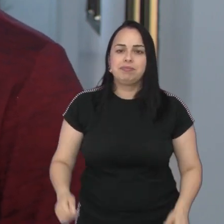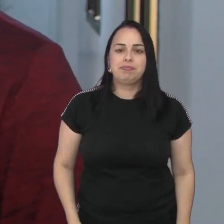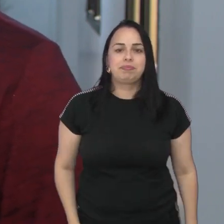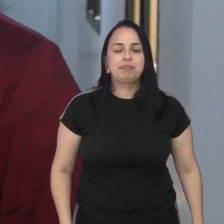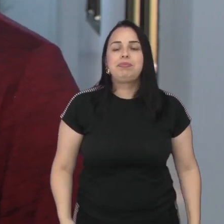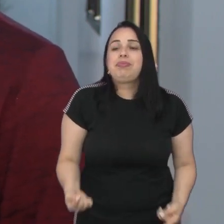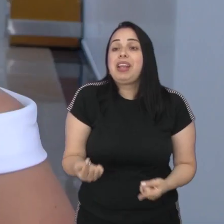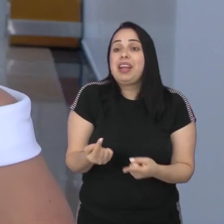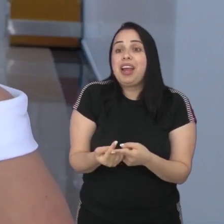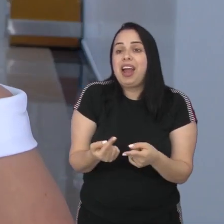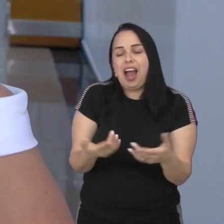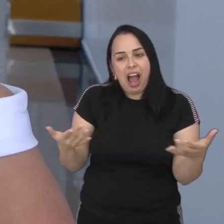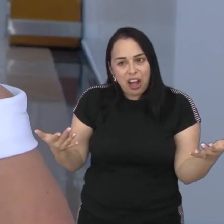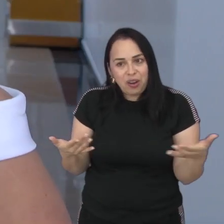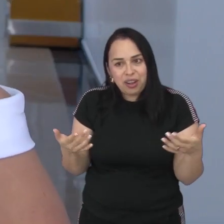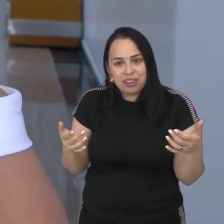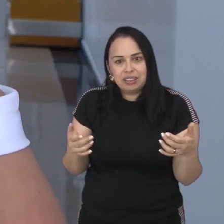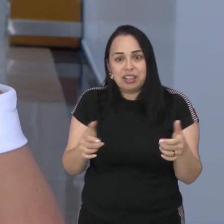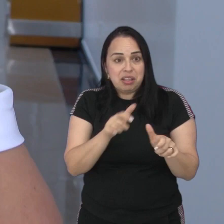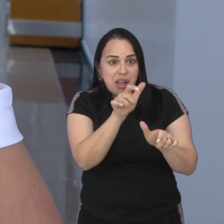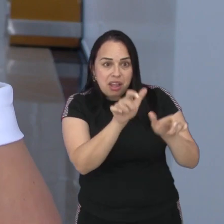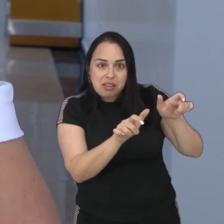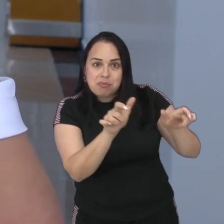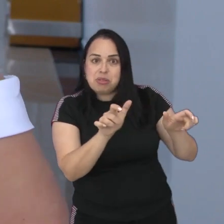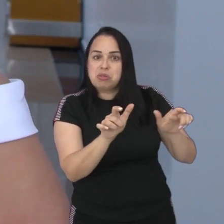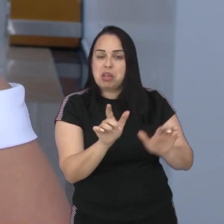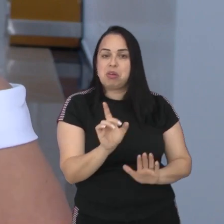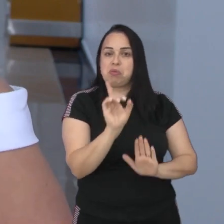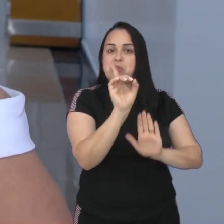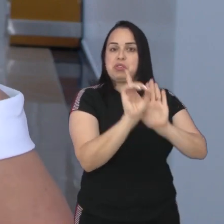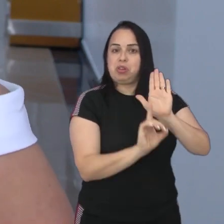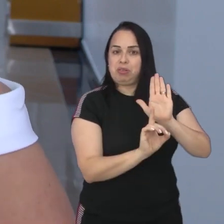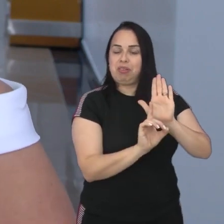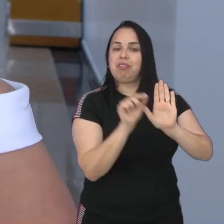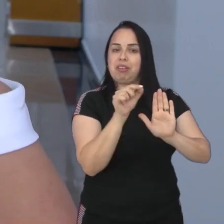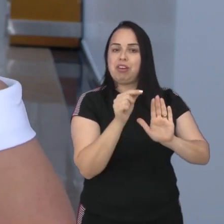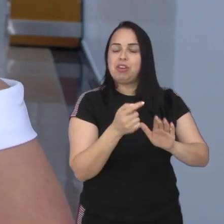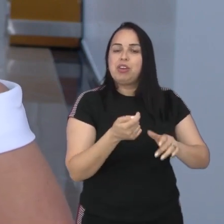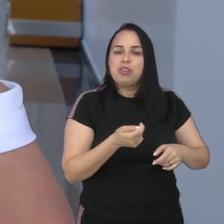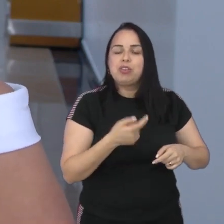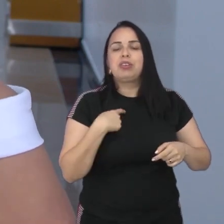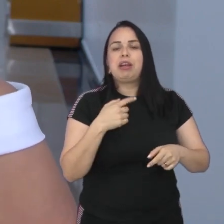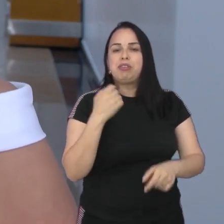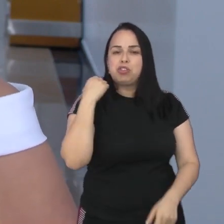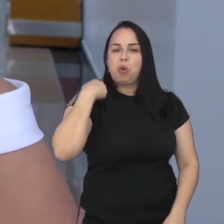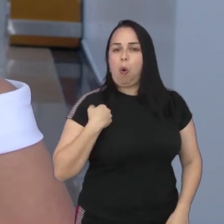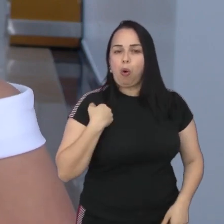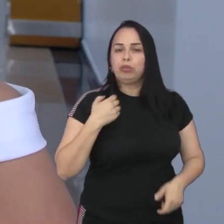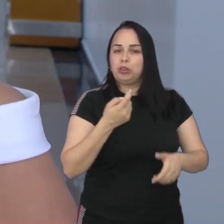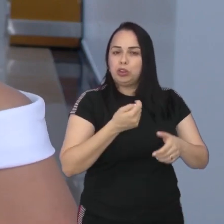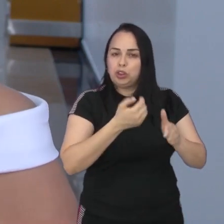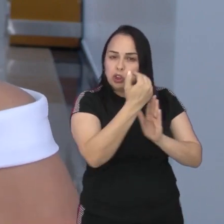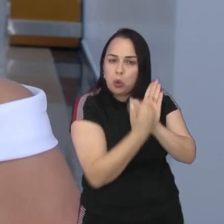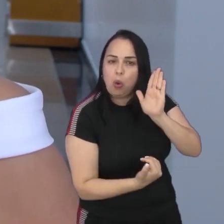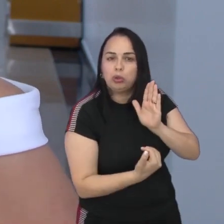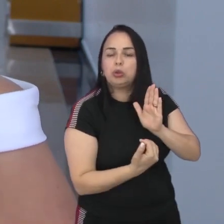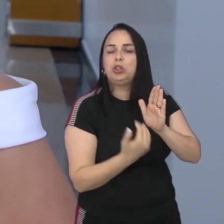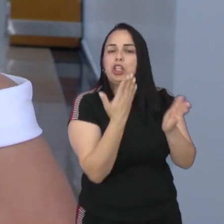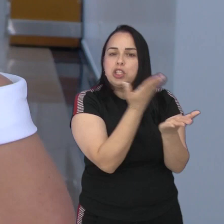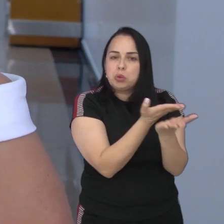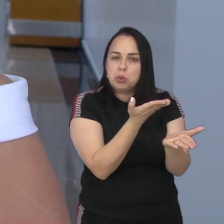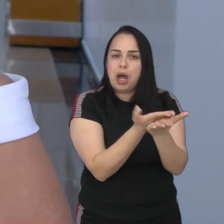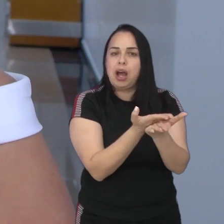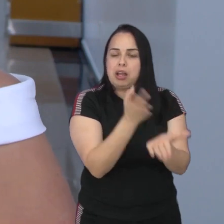dar um fim, né? Porque agora os negros ter direito à bolsa de estudo, pós-graduação. Essa é